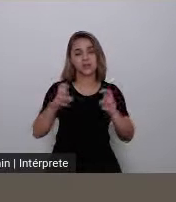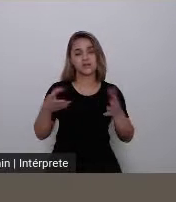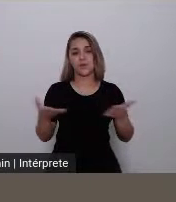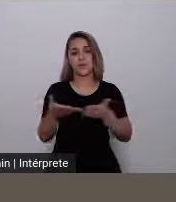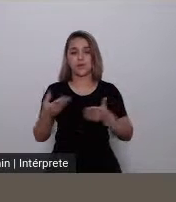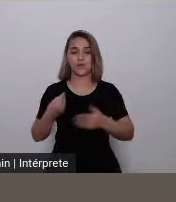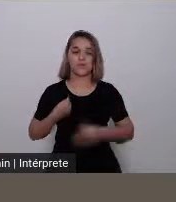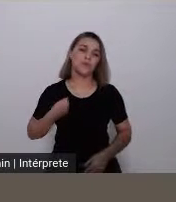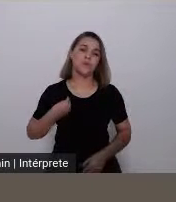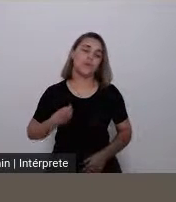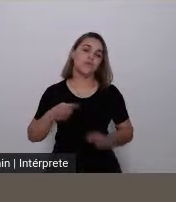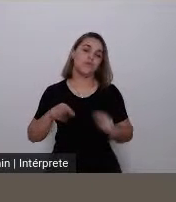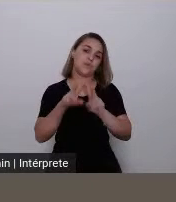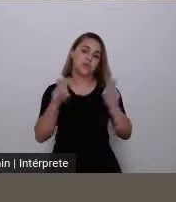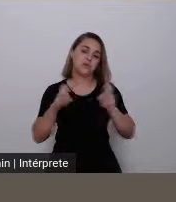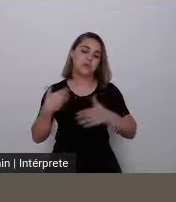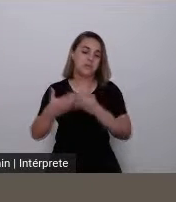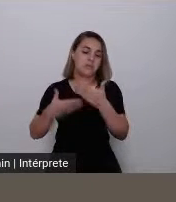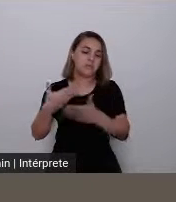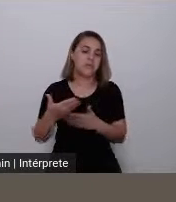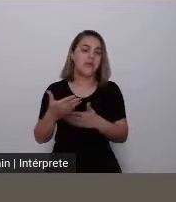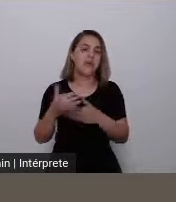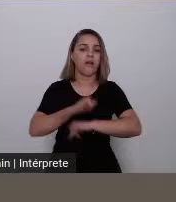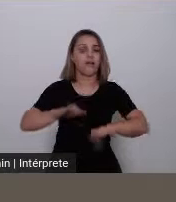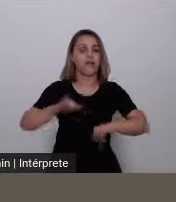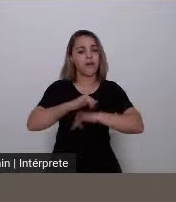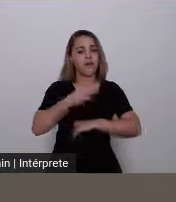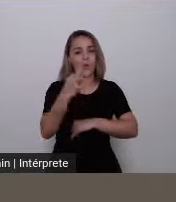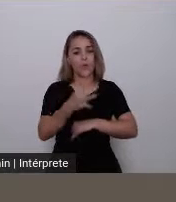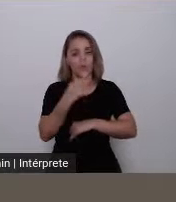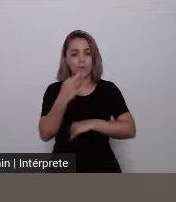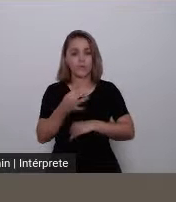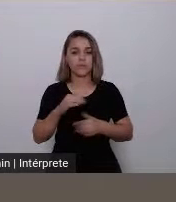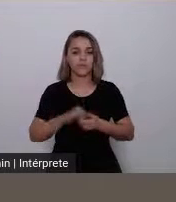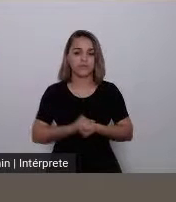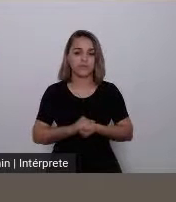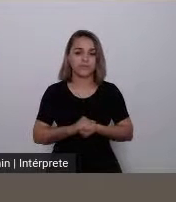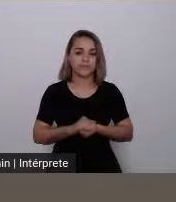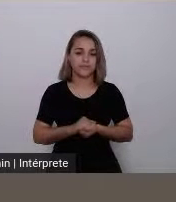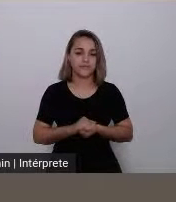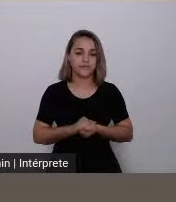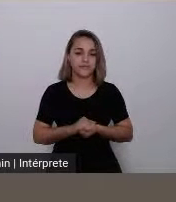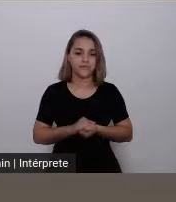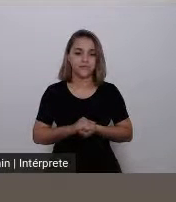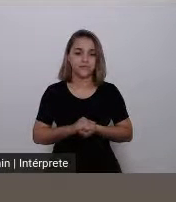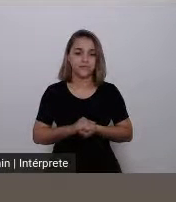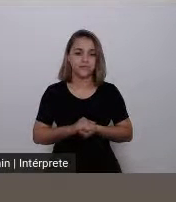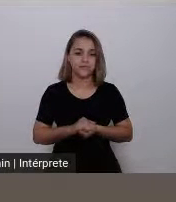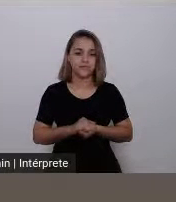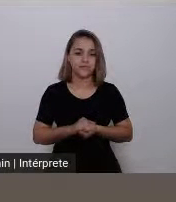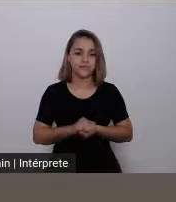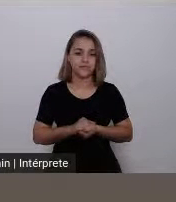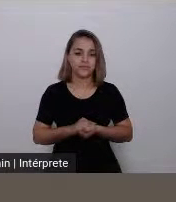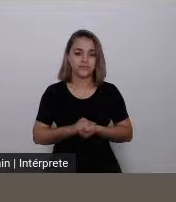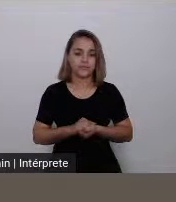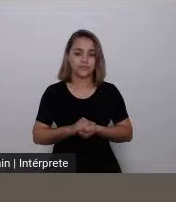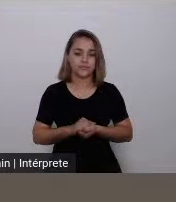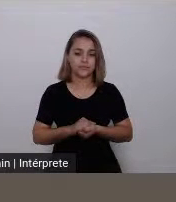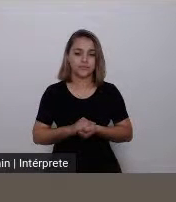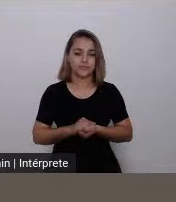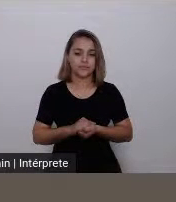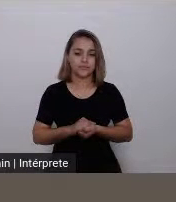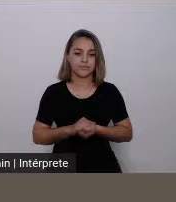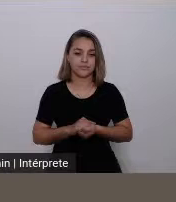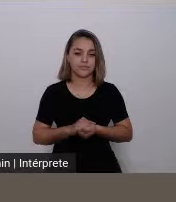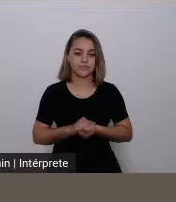tema é recorrente e surge adiante ao comentar mais uma vez o direito à pesquisa estética em sua prática negada, então. Era ainda um completo